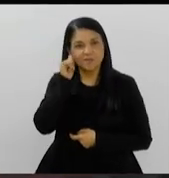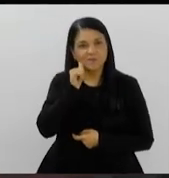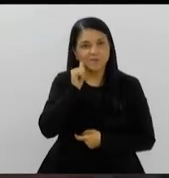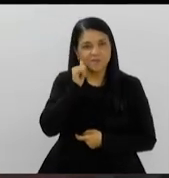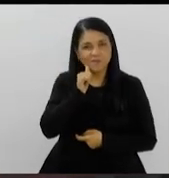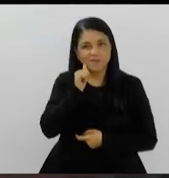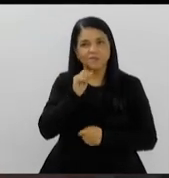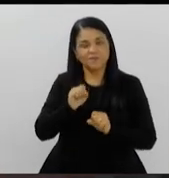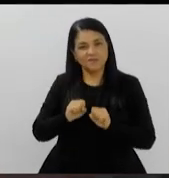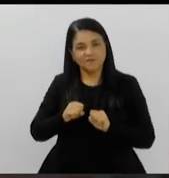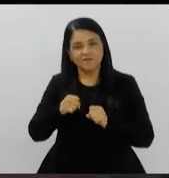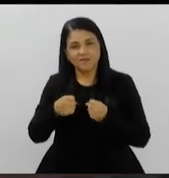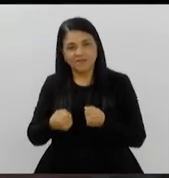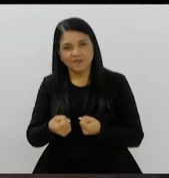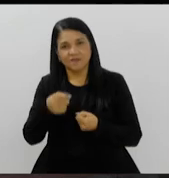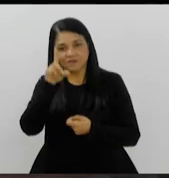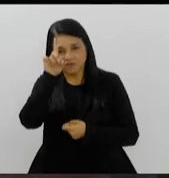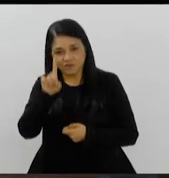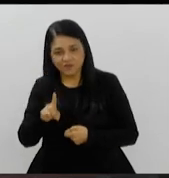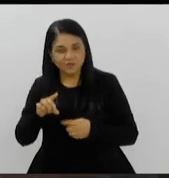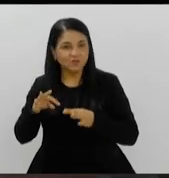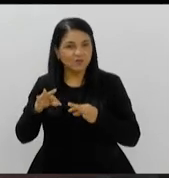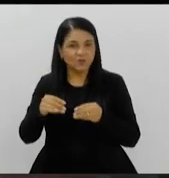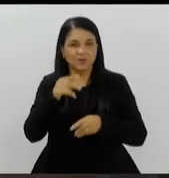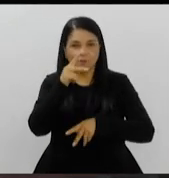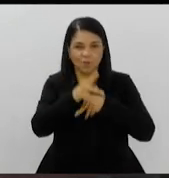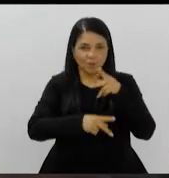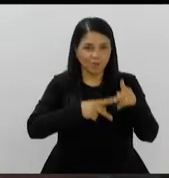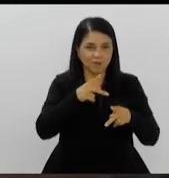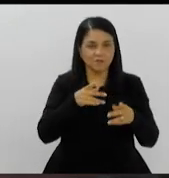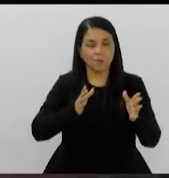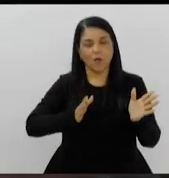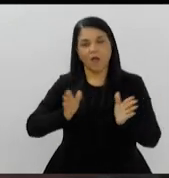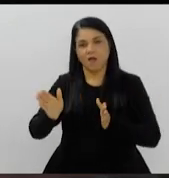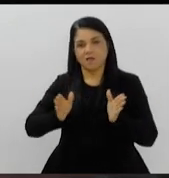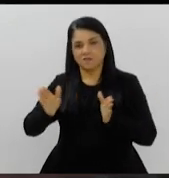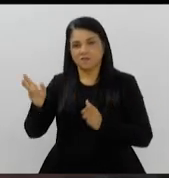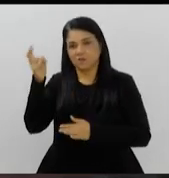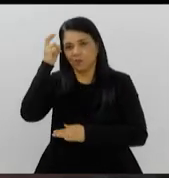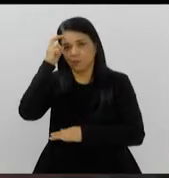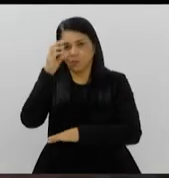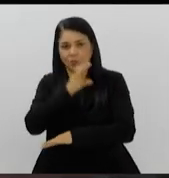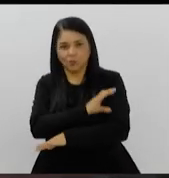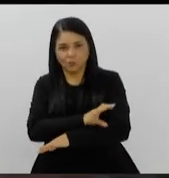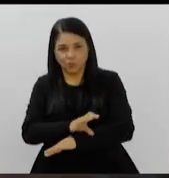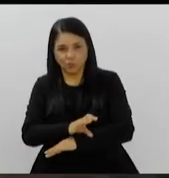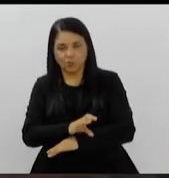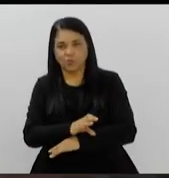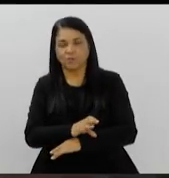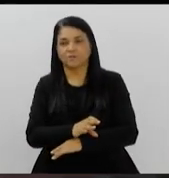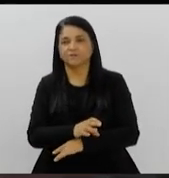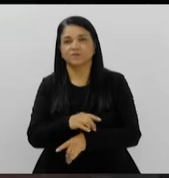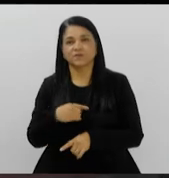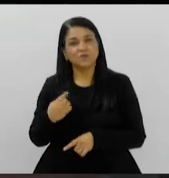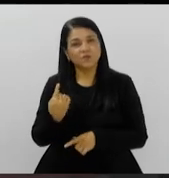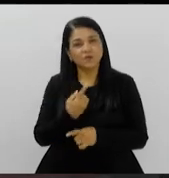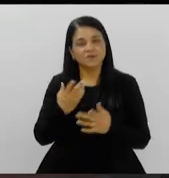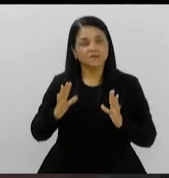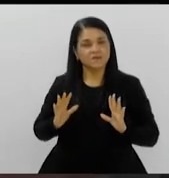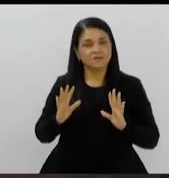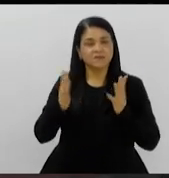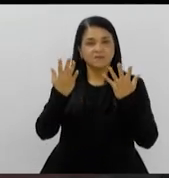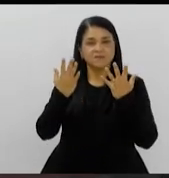mulheres, defendendo o direito de todo o povo ter acesso à cultura. Então, a gente está